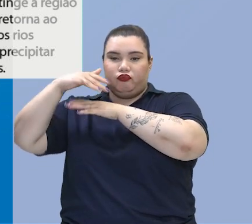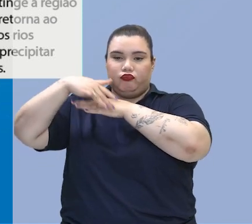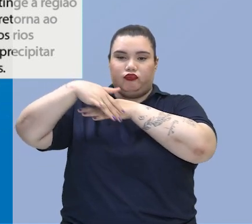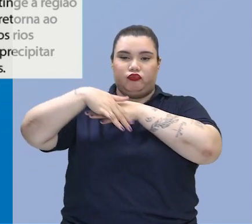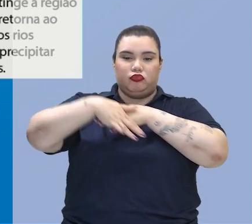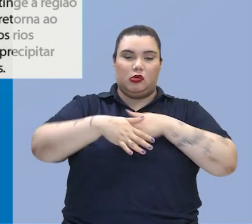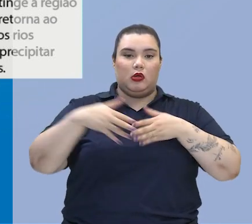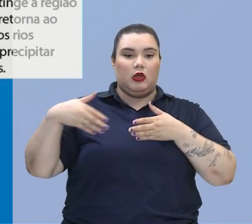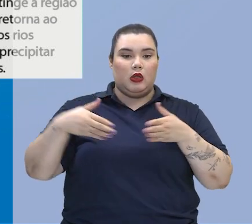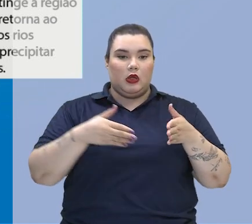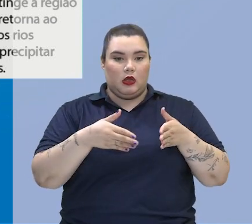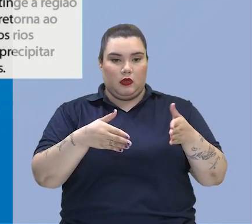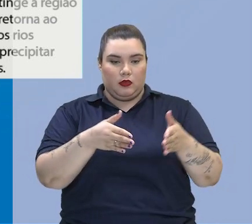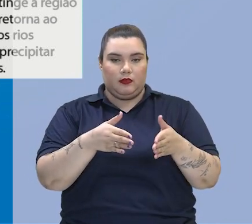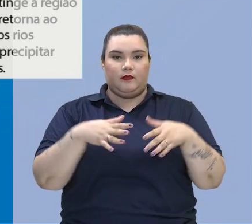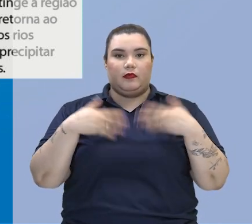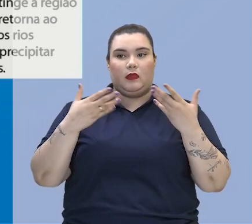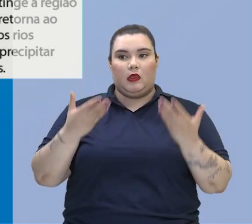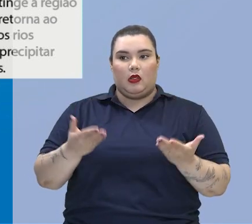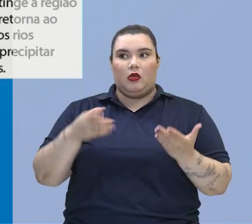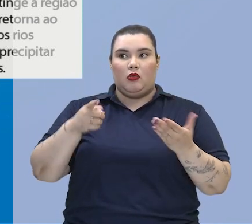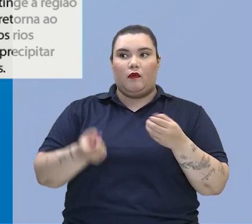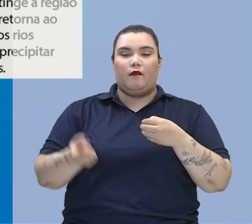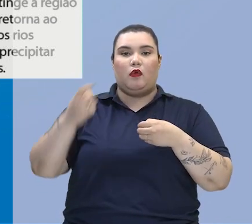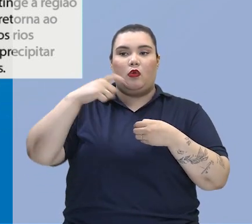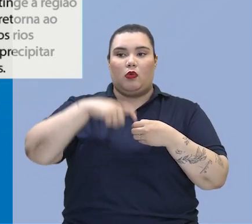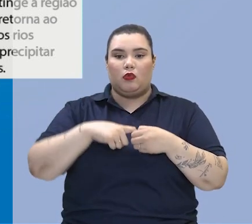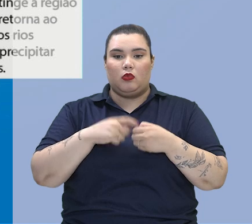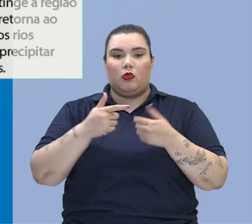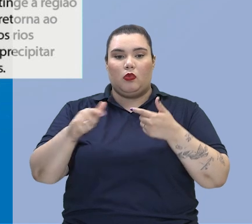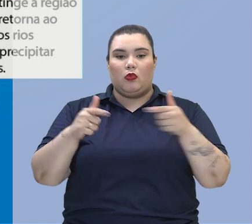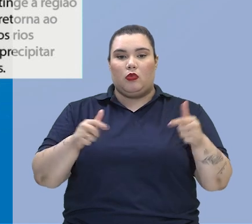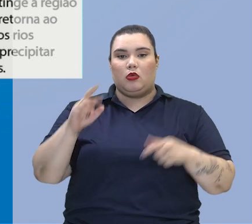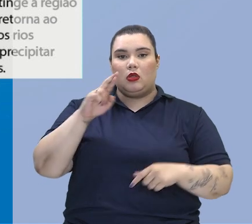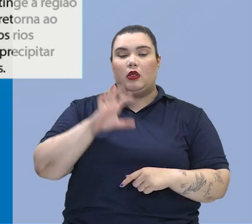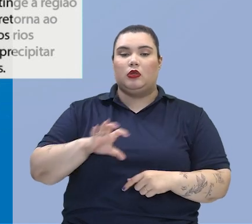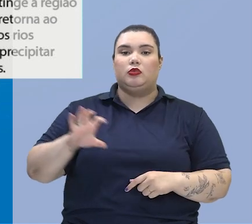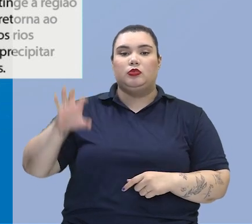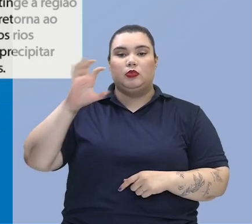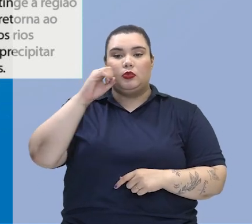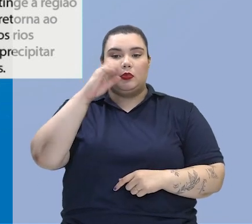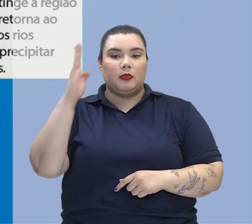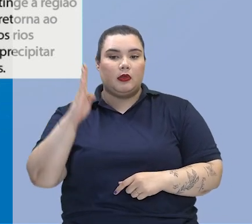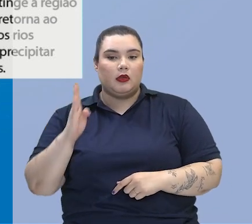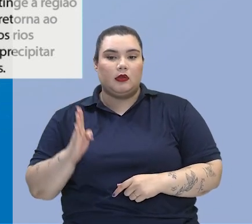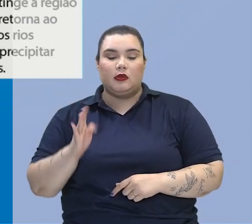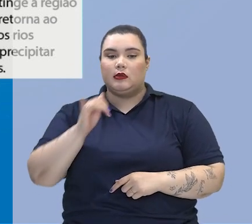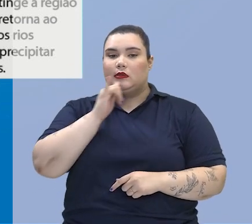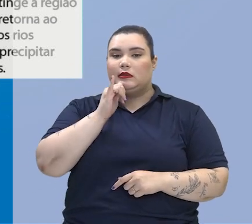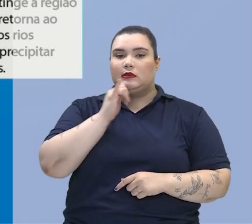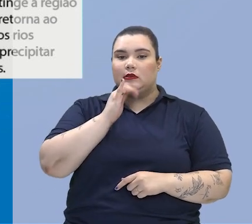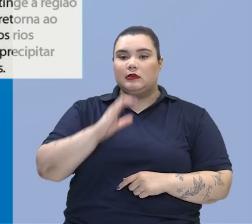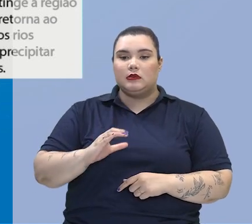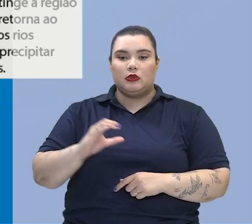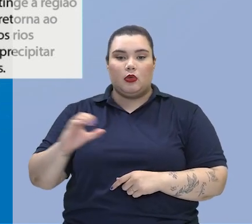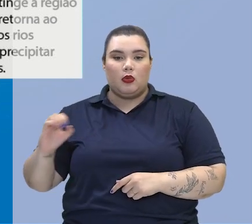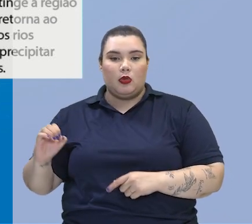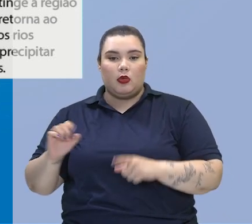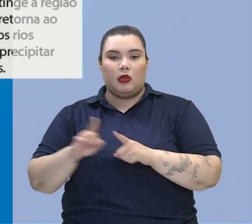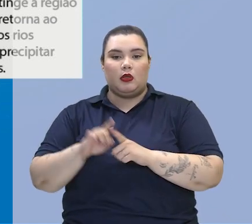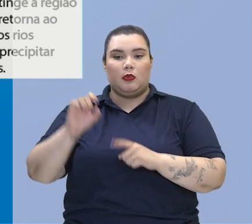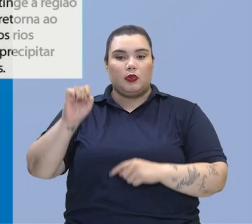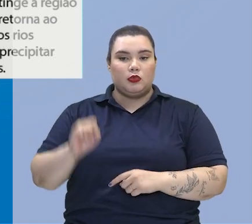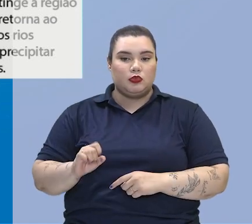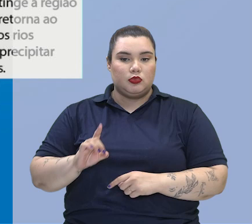ela acaba sendo redirecionada para outras regiões do Brasil, como, por exemplo, o Centro-Oeste e o Sudeste. E